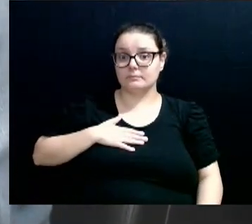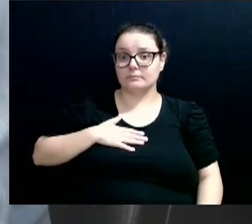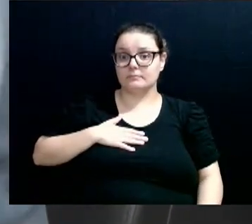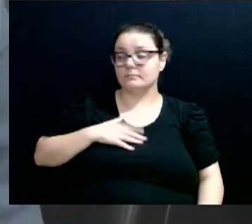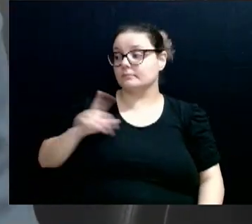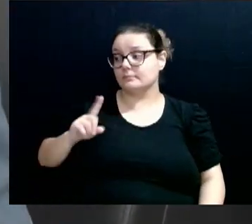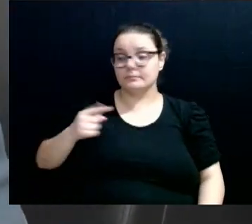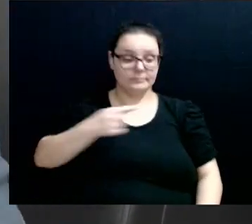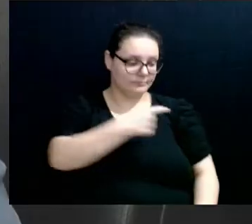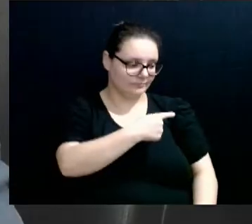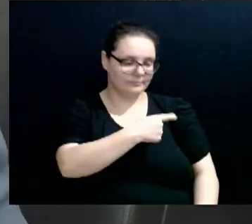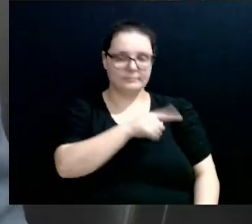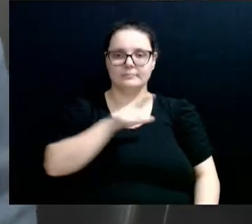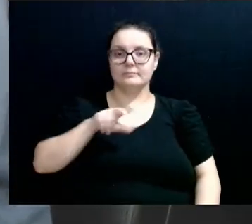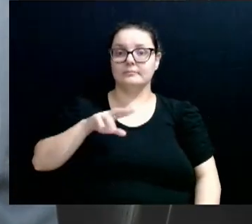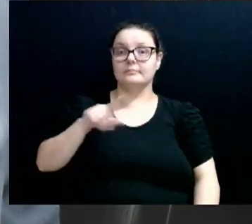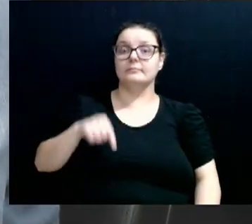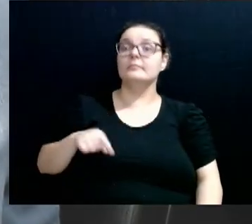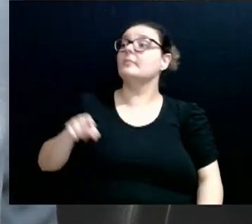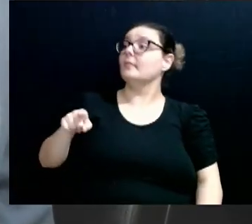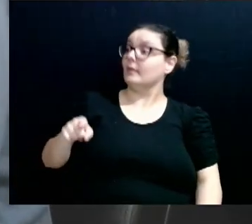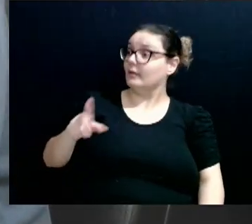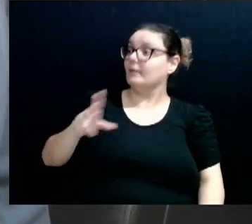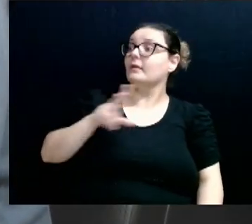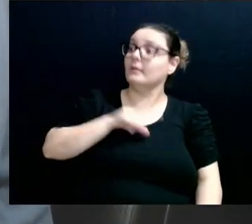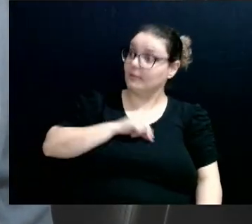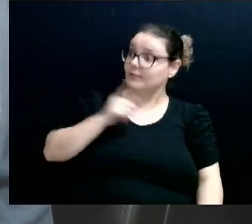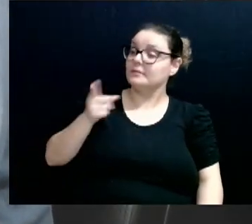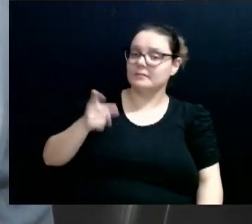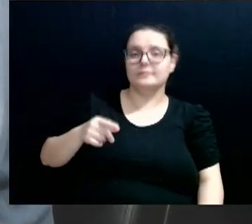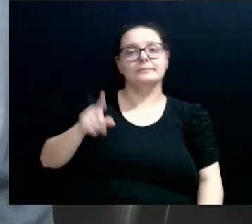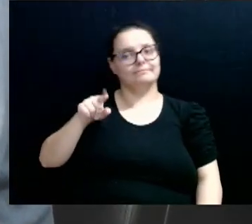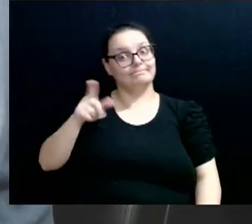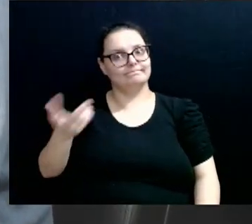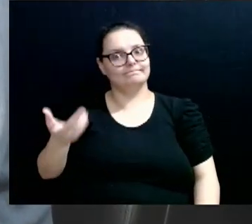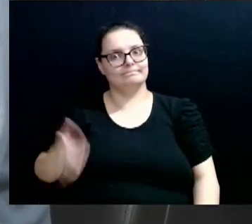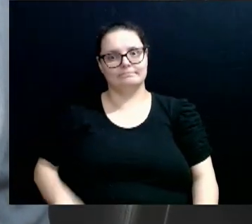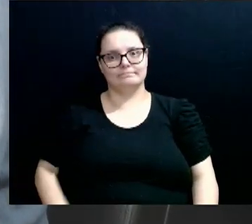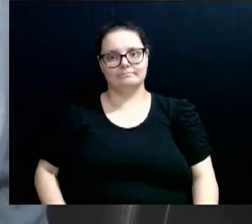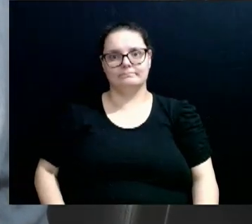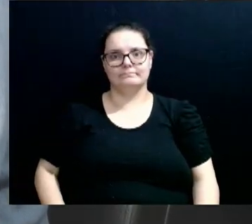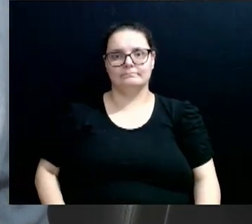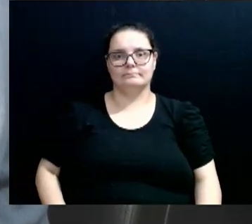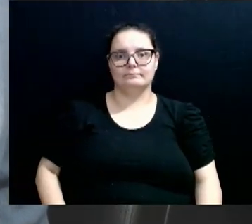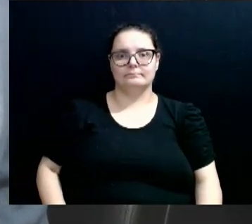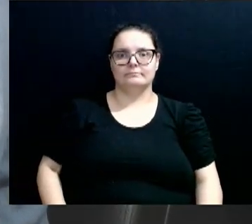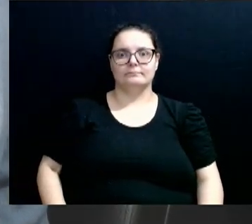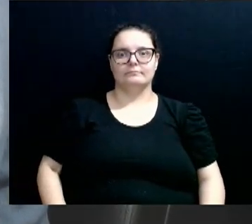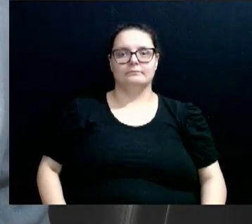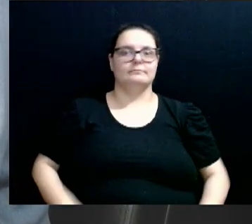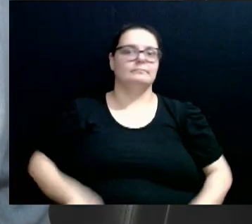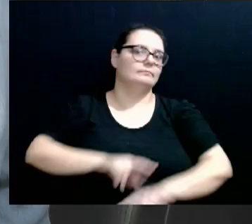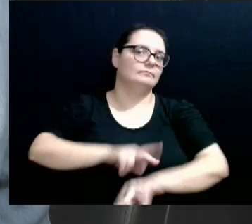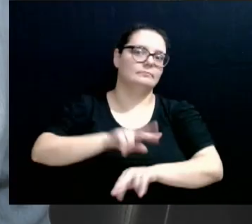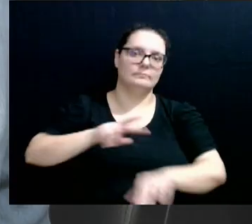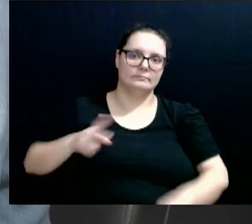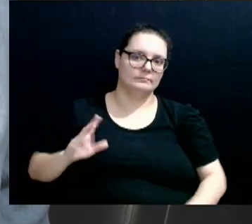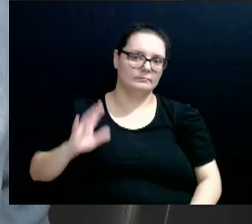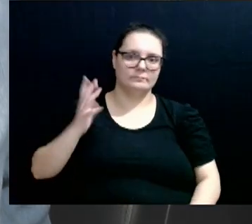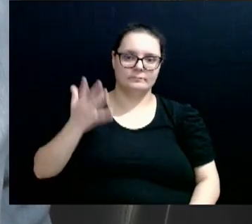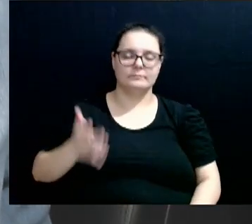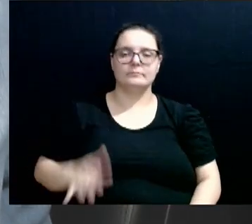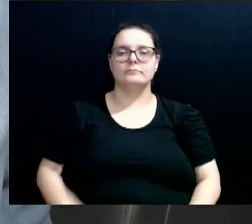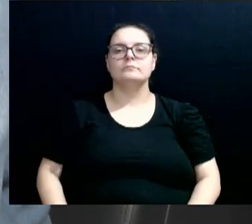né? É você? Pois é, e tal. Então isso várias vezes ocorreu. é